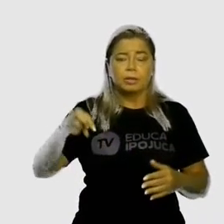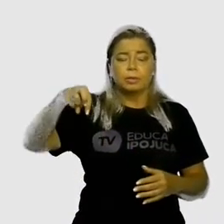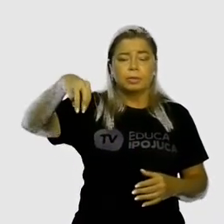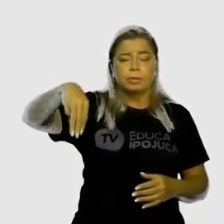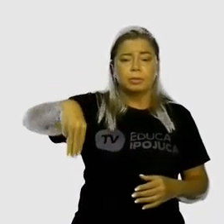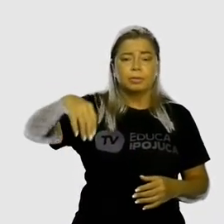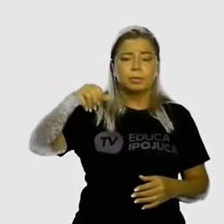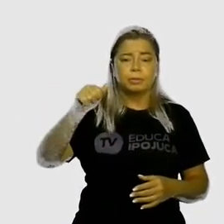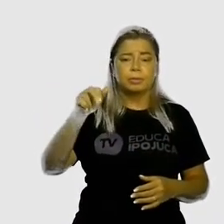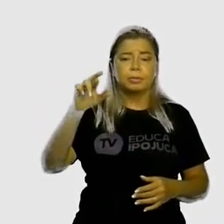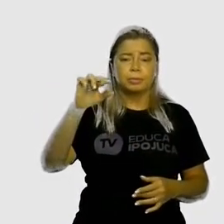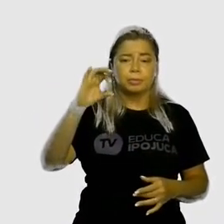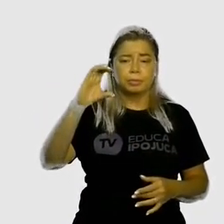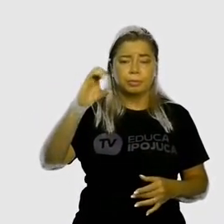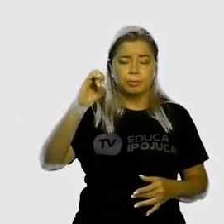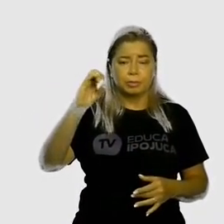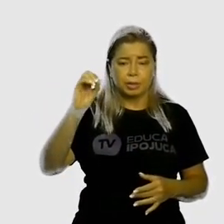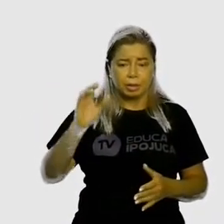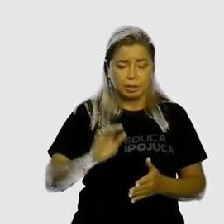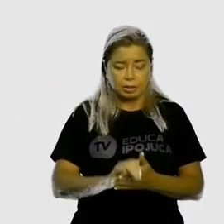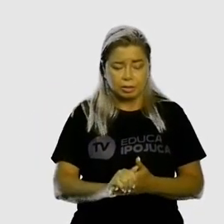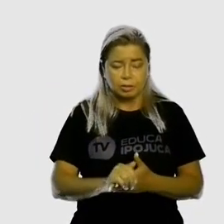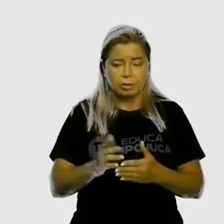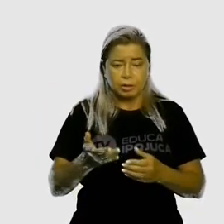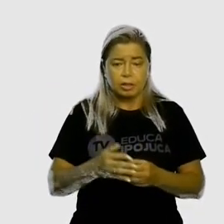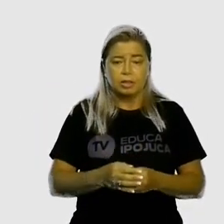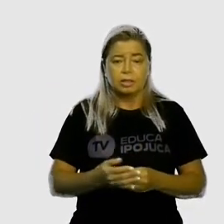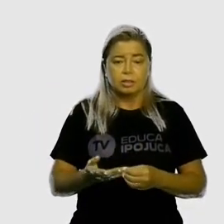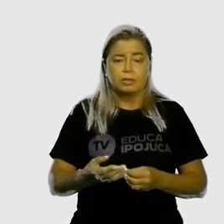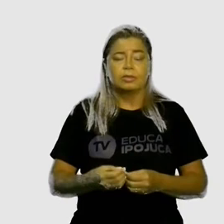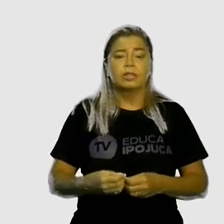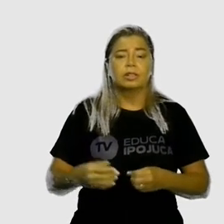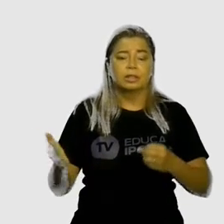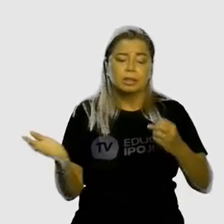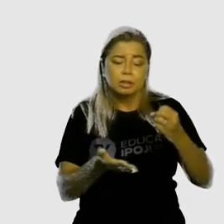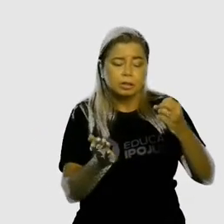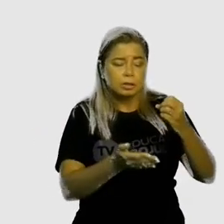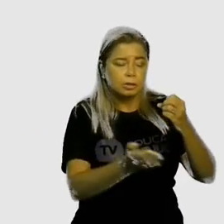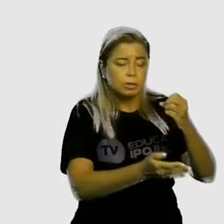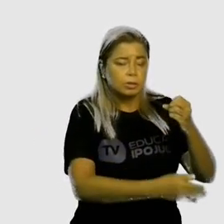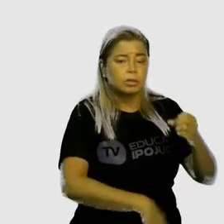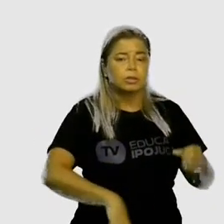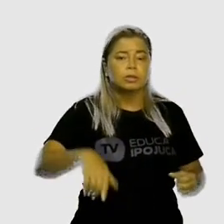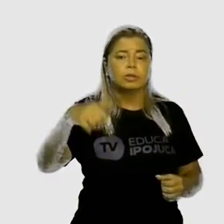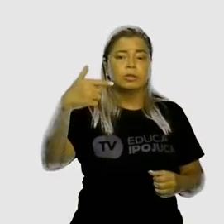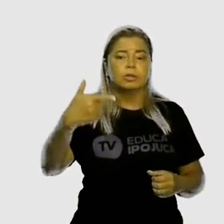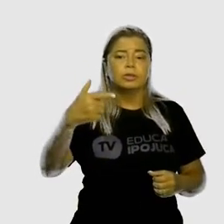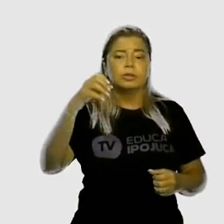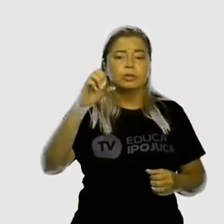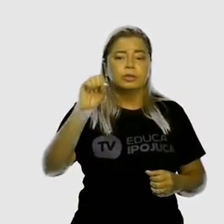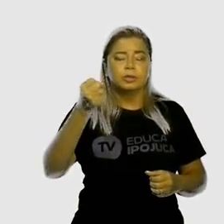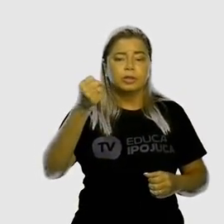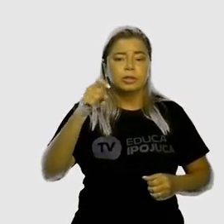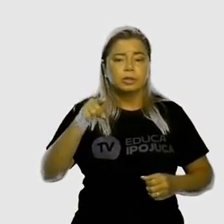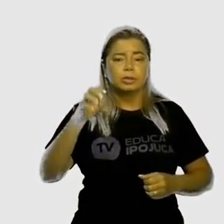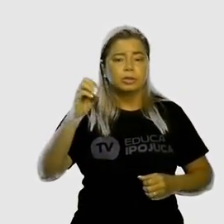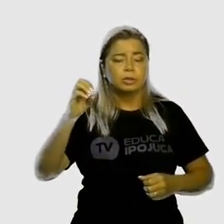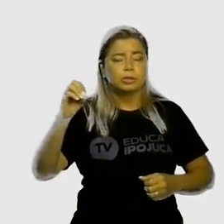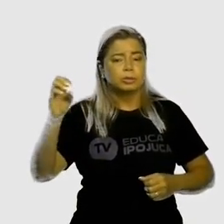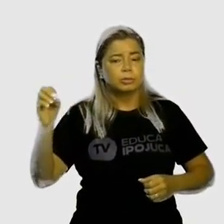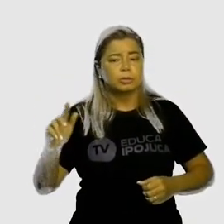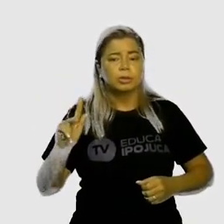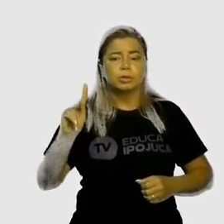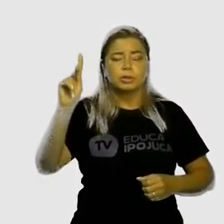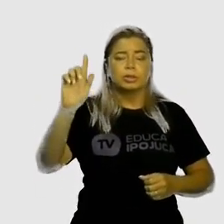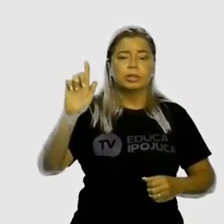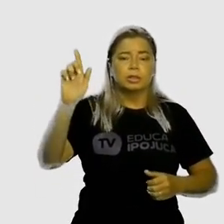de 28 mil quilogramas de suas frutas ao longo do ano, mas nós quiséssemos saber